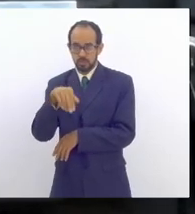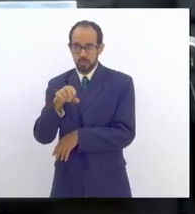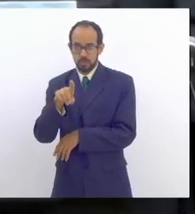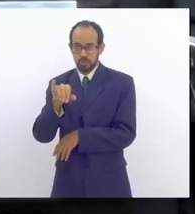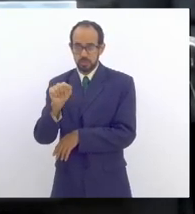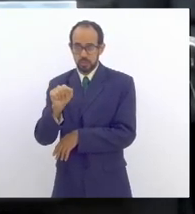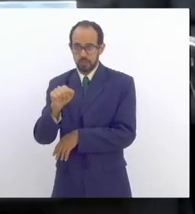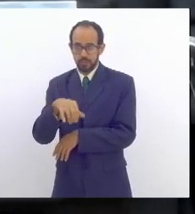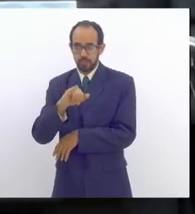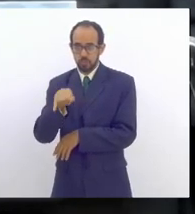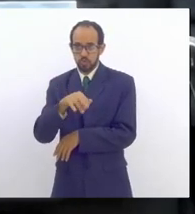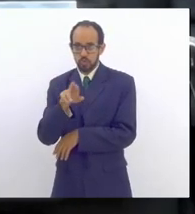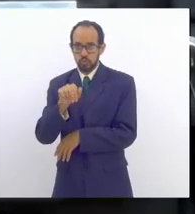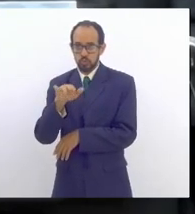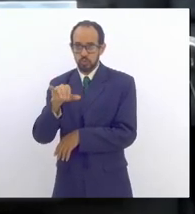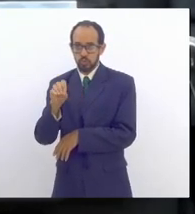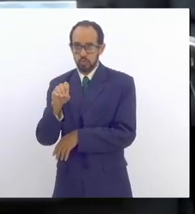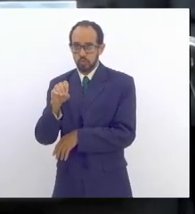Júlio,